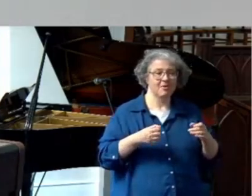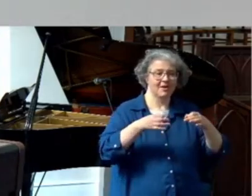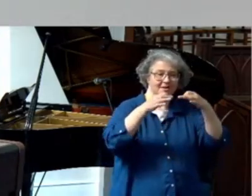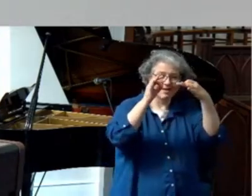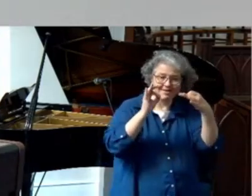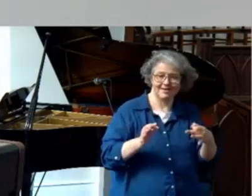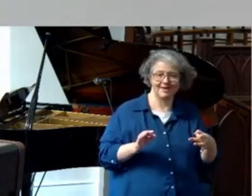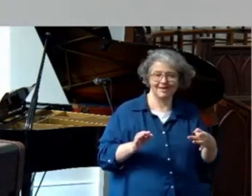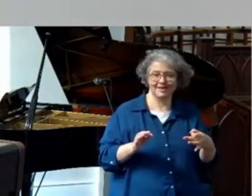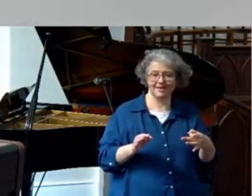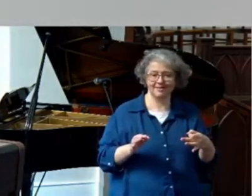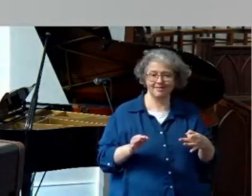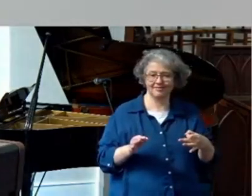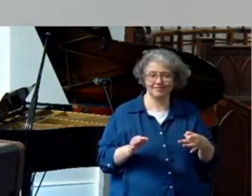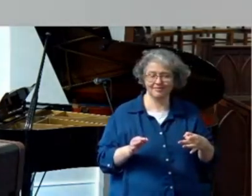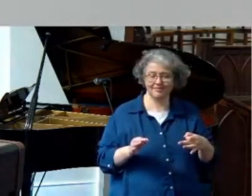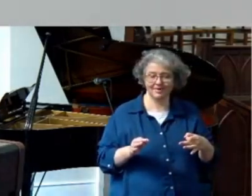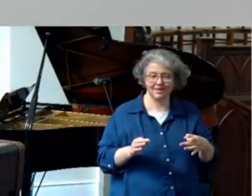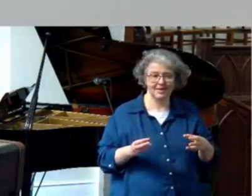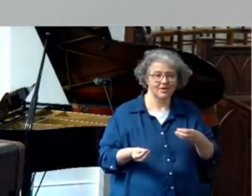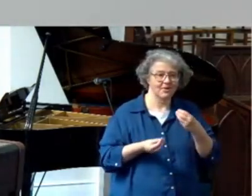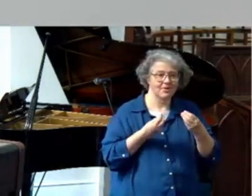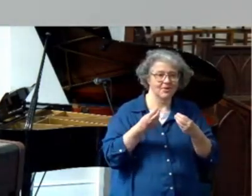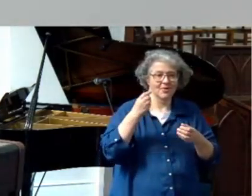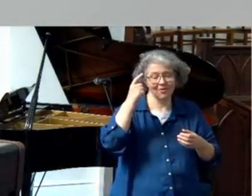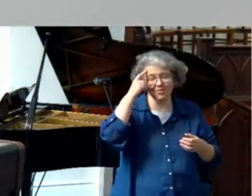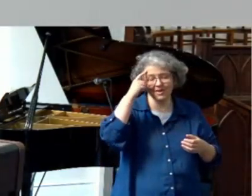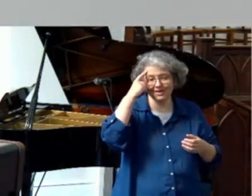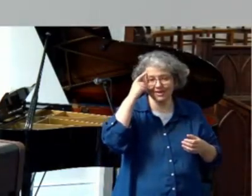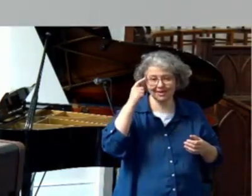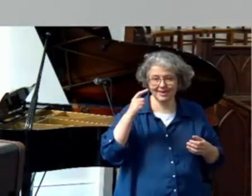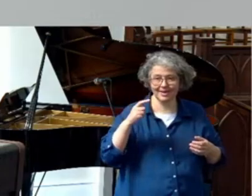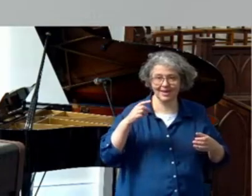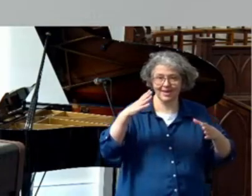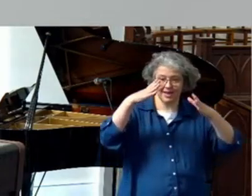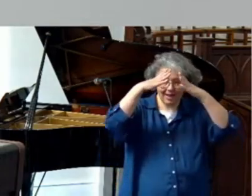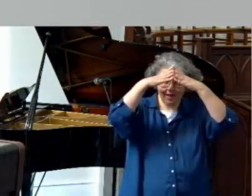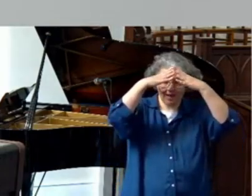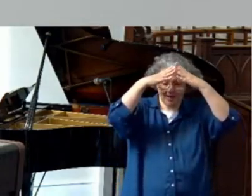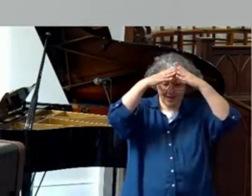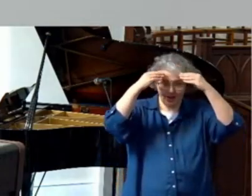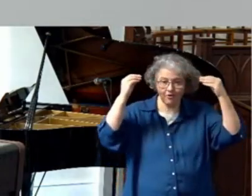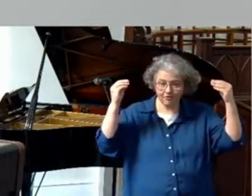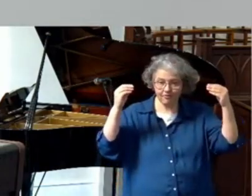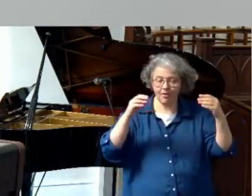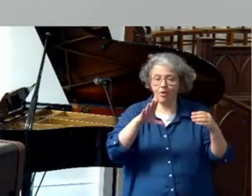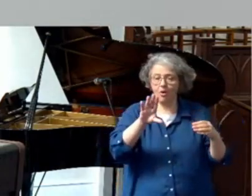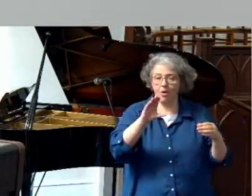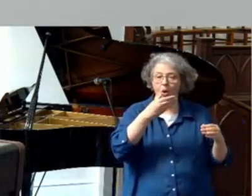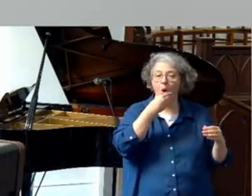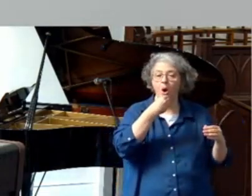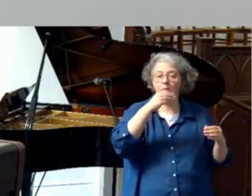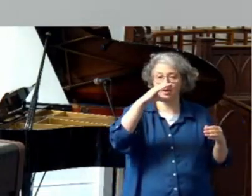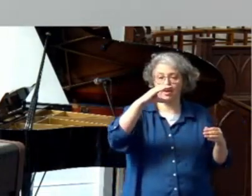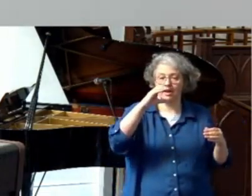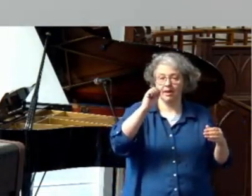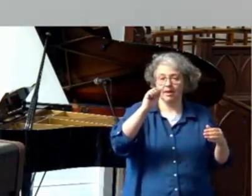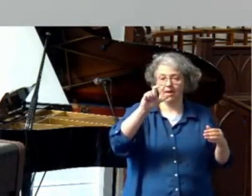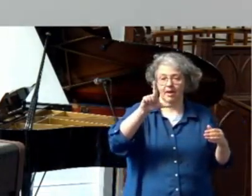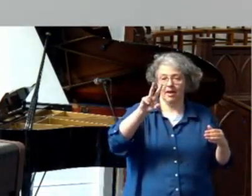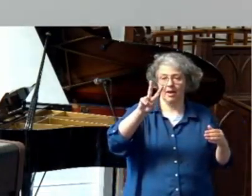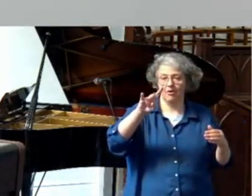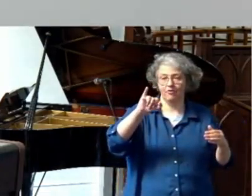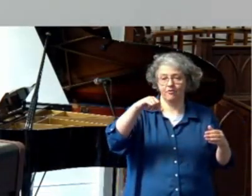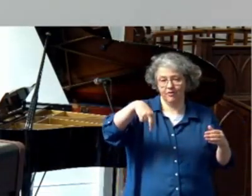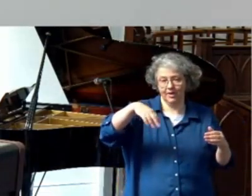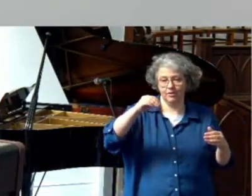então dizer, ou como entender a palavra de Calvino, escrito lá nas Institutas da Religião Cristã, dizendo que